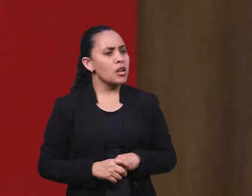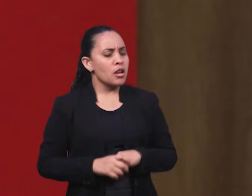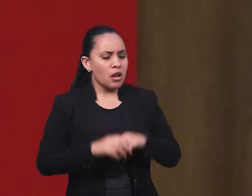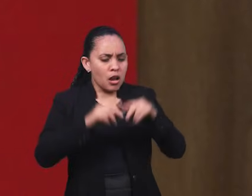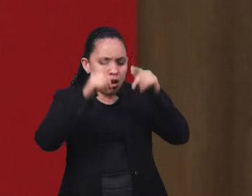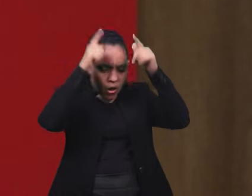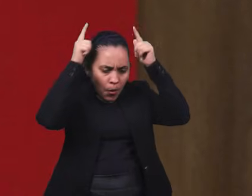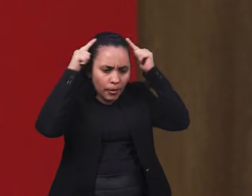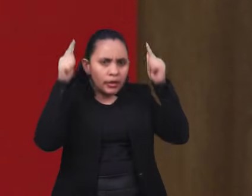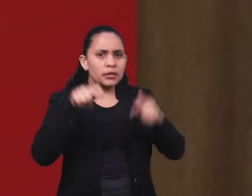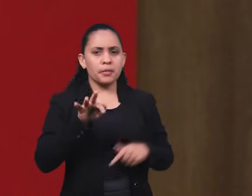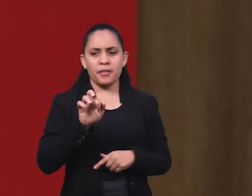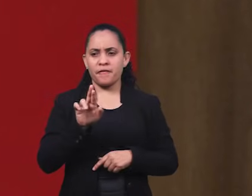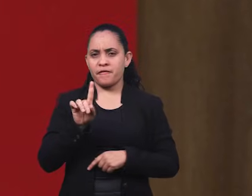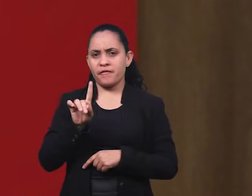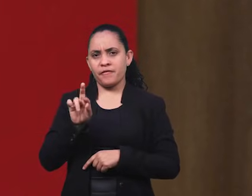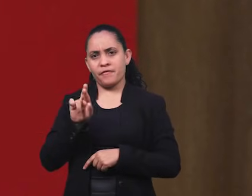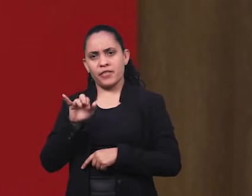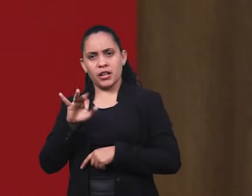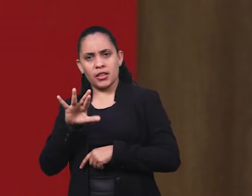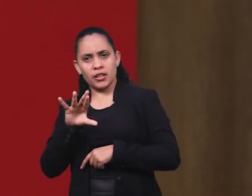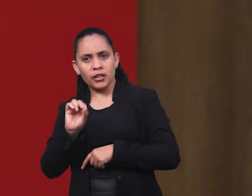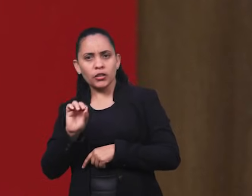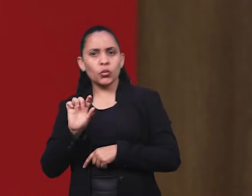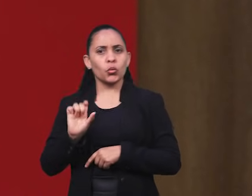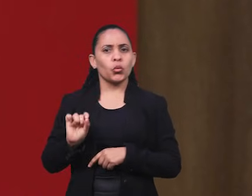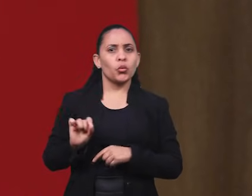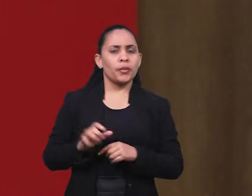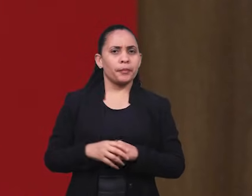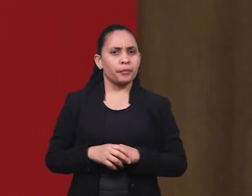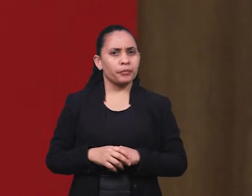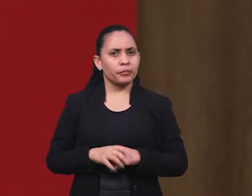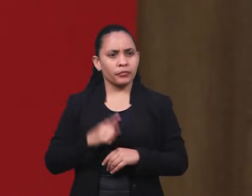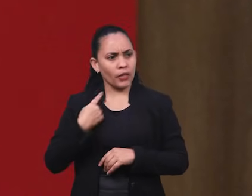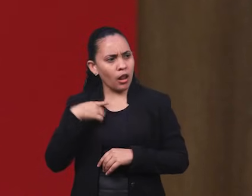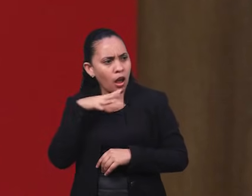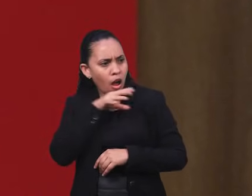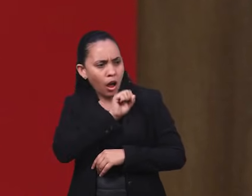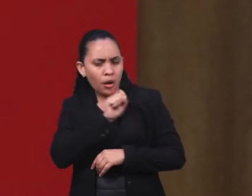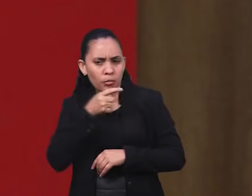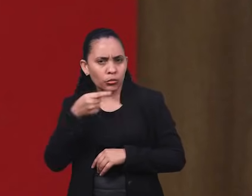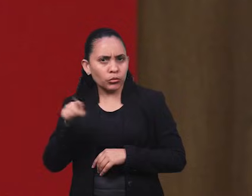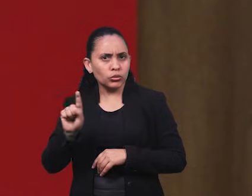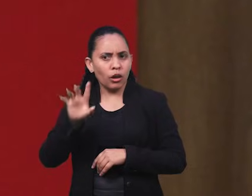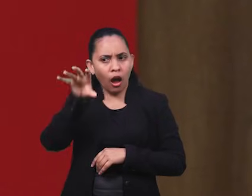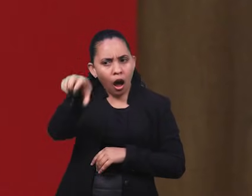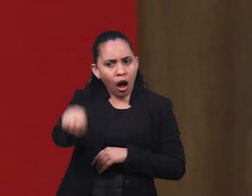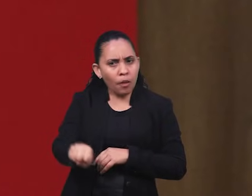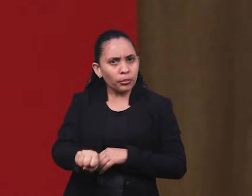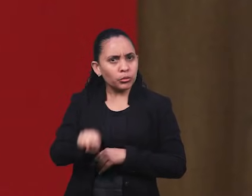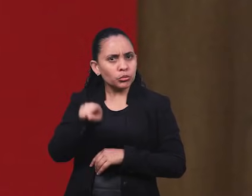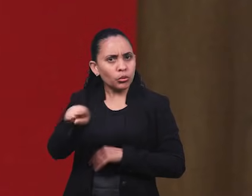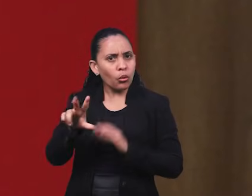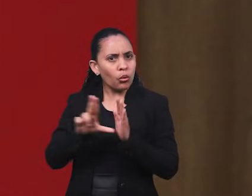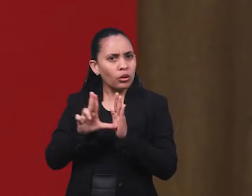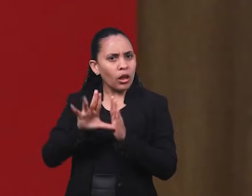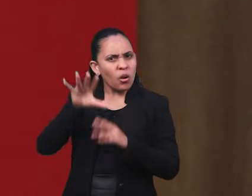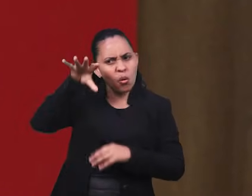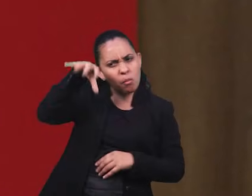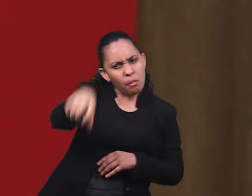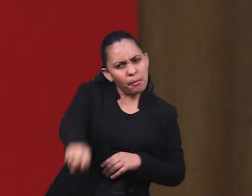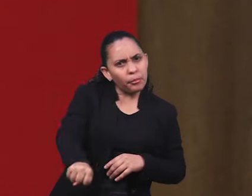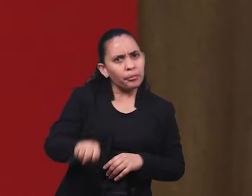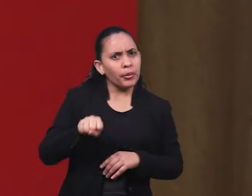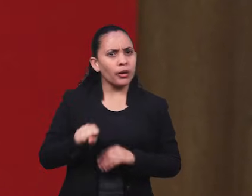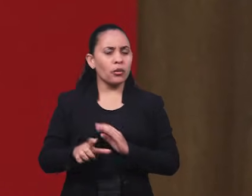o príncipe Frederico, ele, vamos dizer assim, raptou. Exatamente. Ele